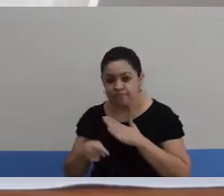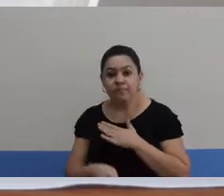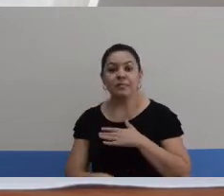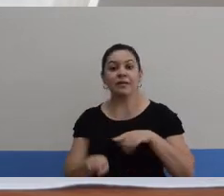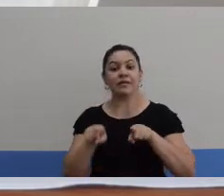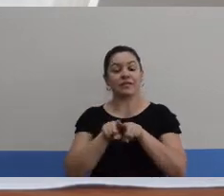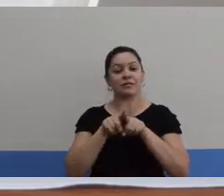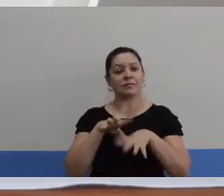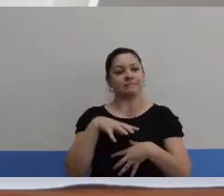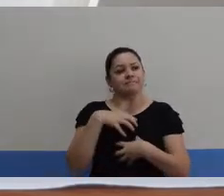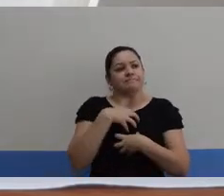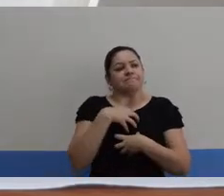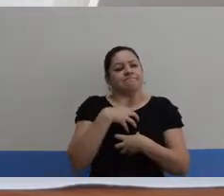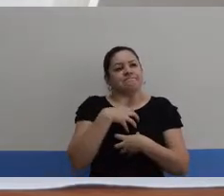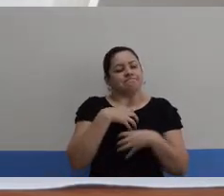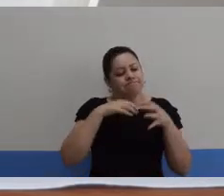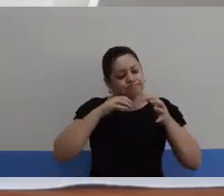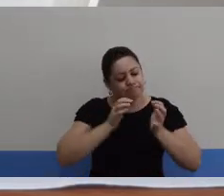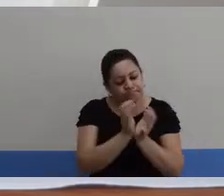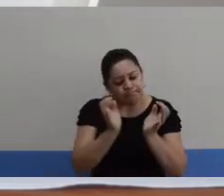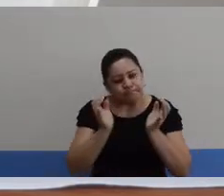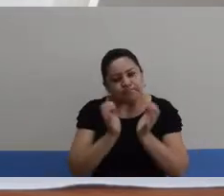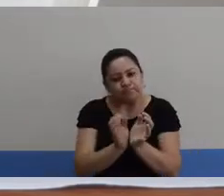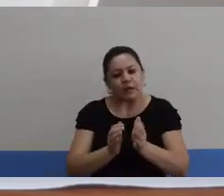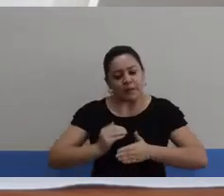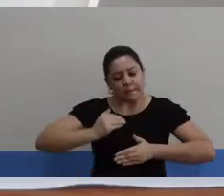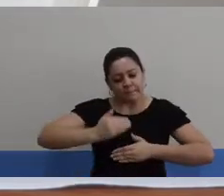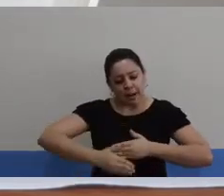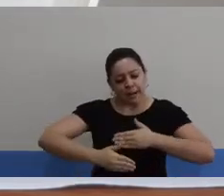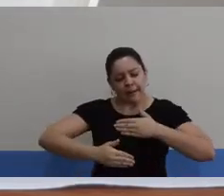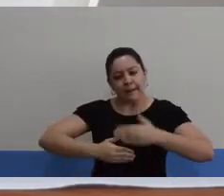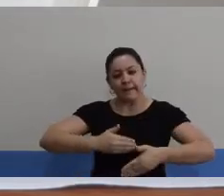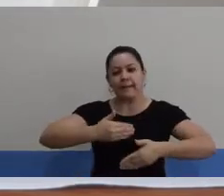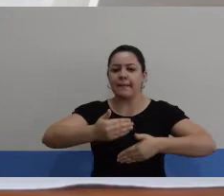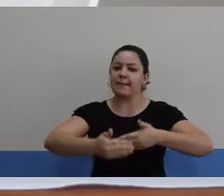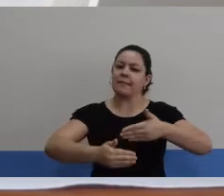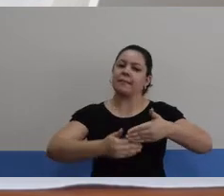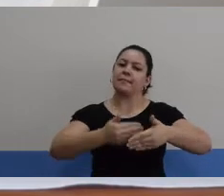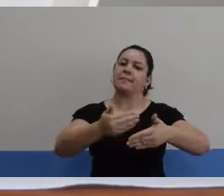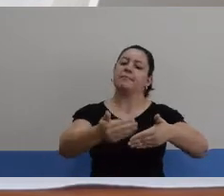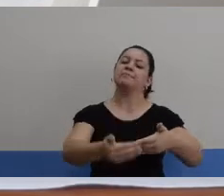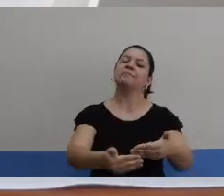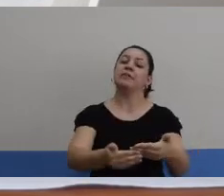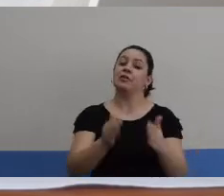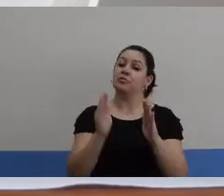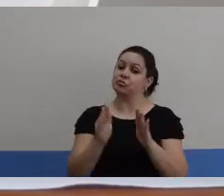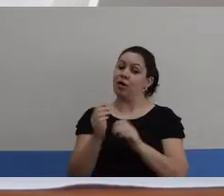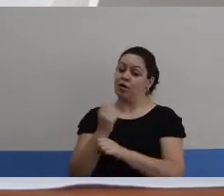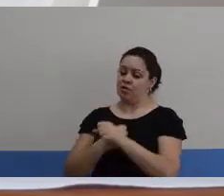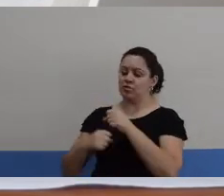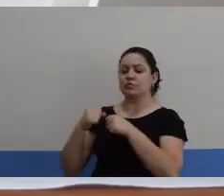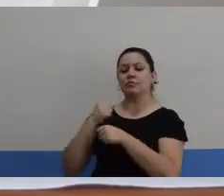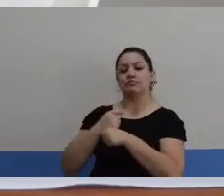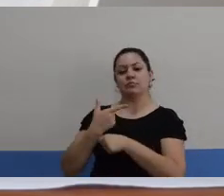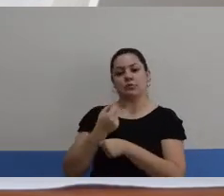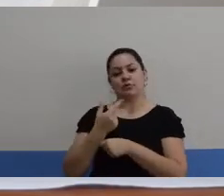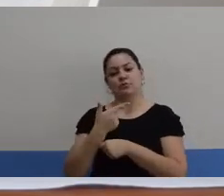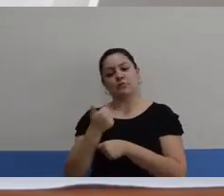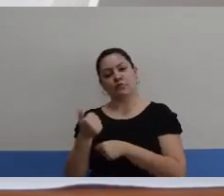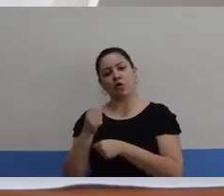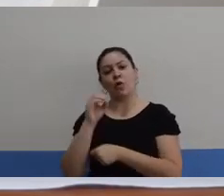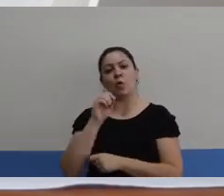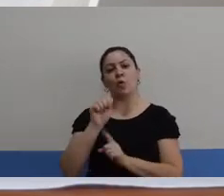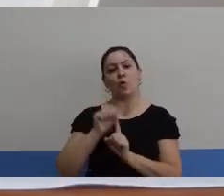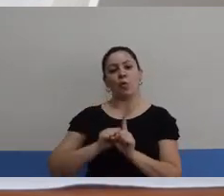nos sentirmos partes deste processo sinodal que já teve início no ano de